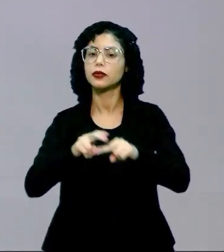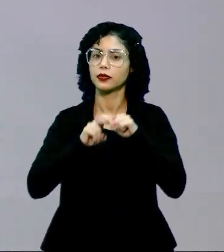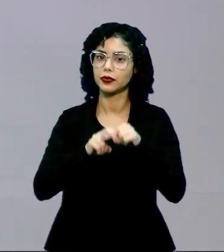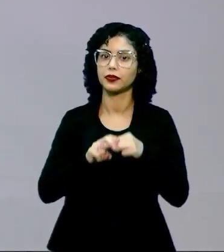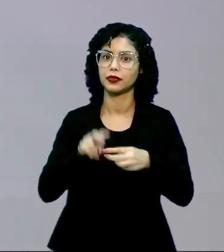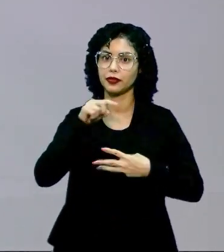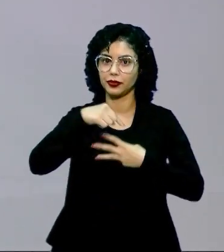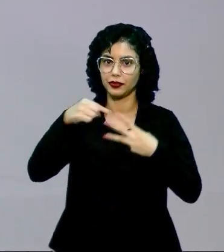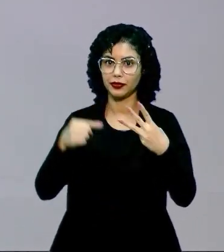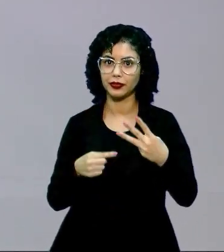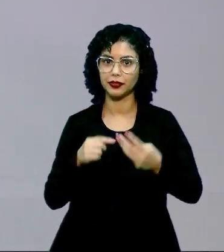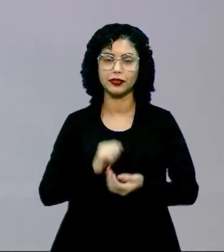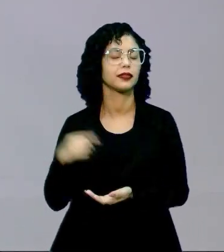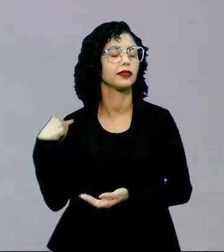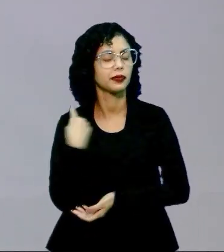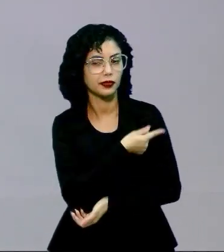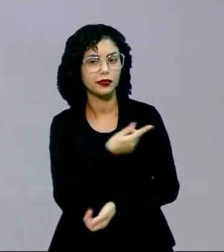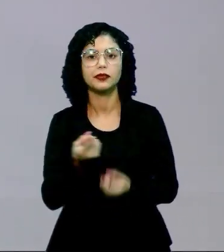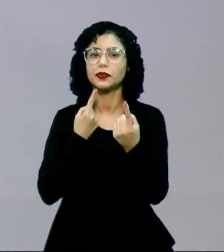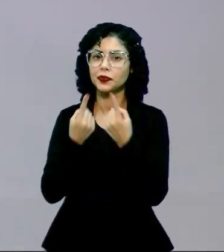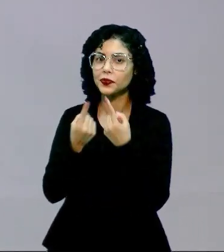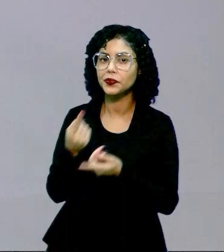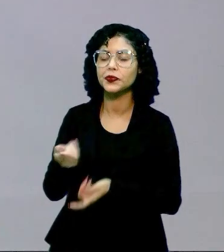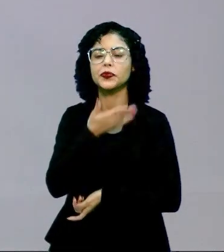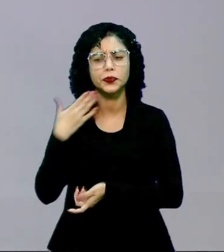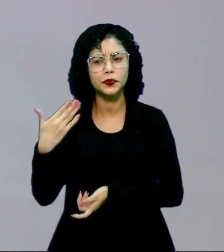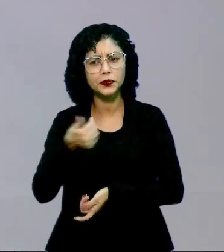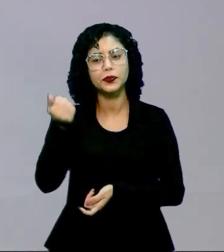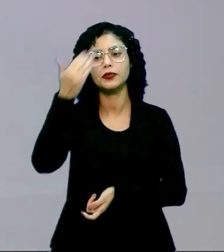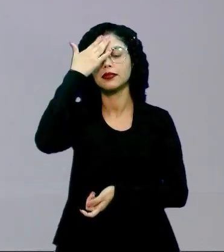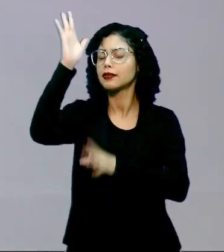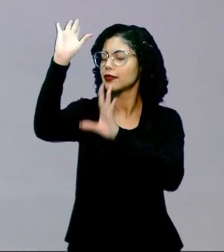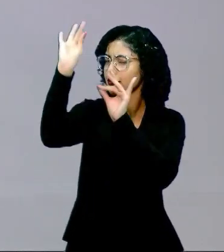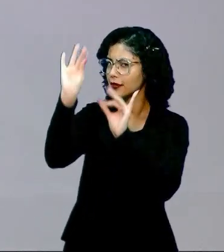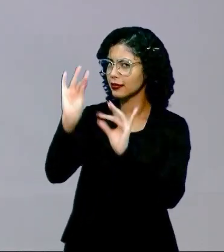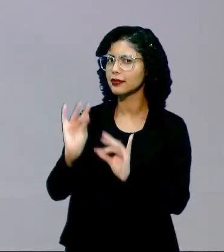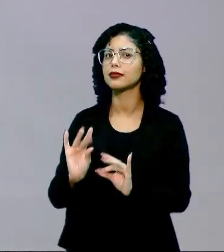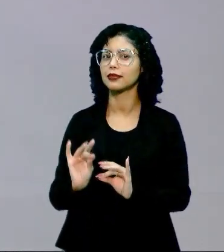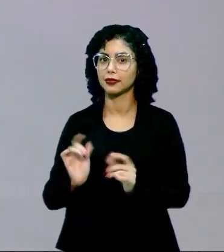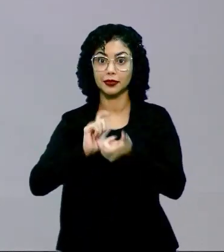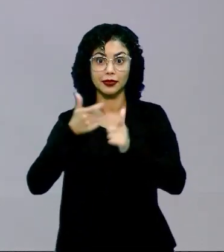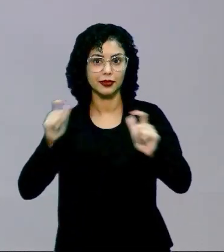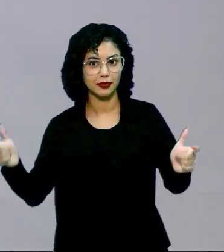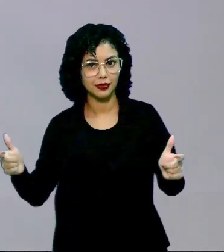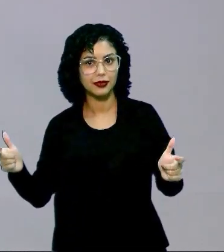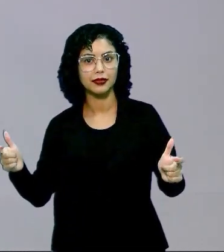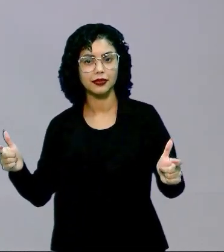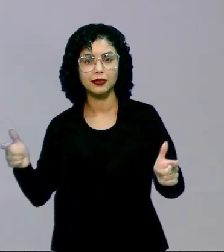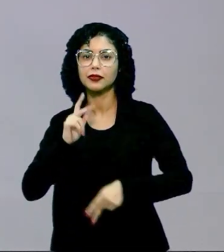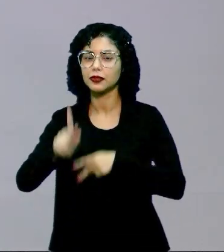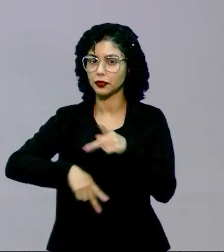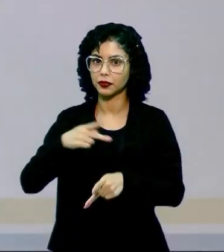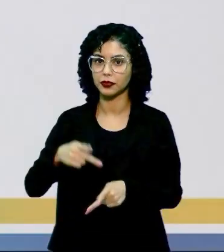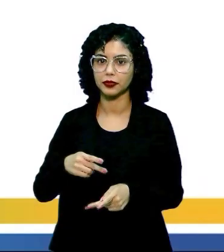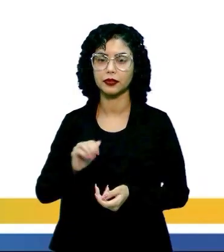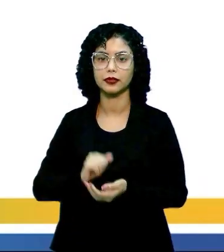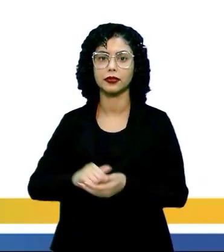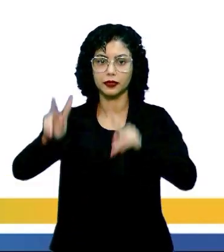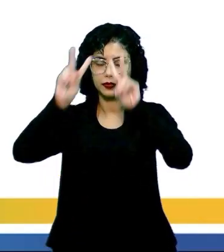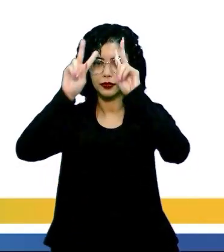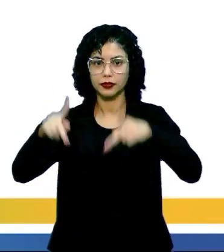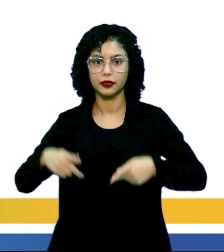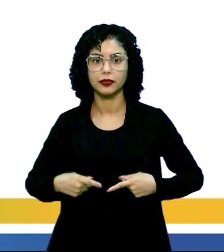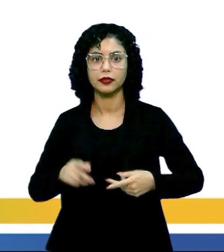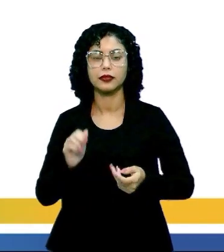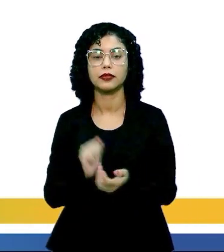resolvi dividir essas aulas para que a gente pudesse compreender, né, cada detalhe, né, dessa grande civilização para a humanidade. Vamos